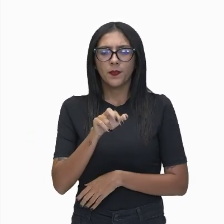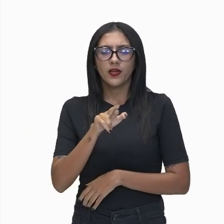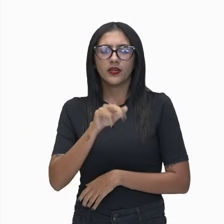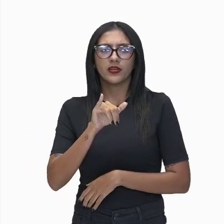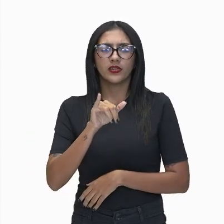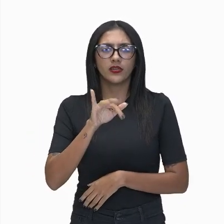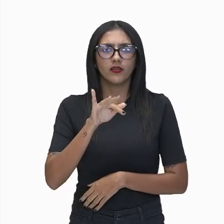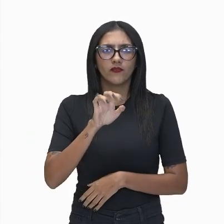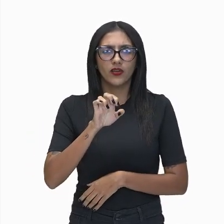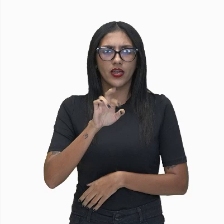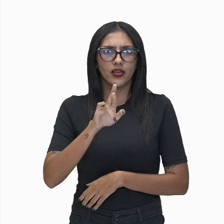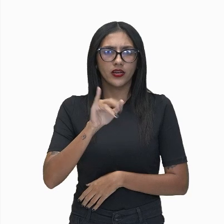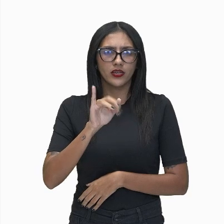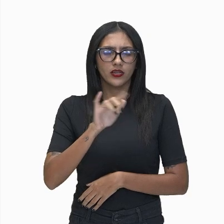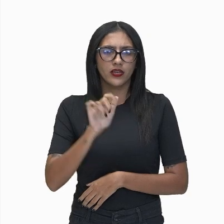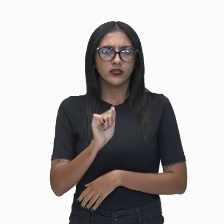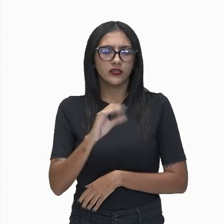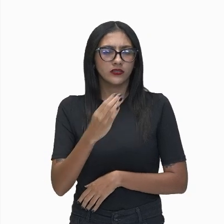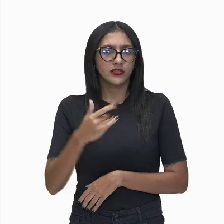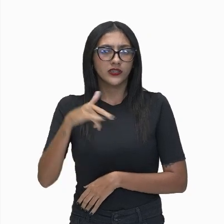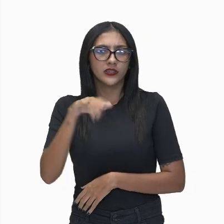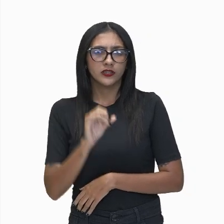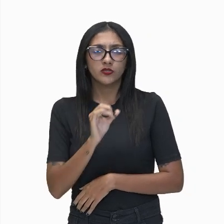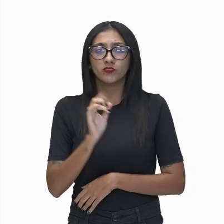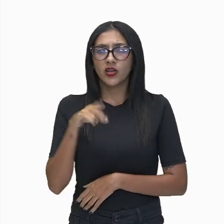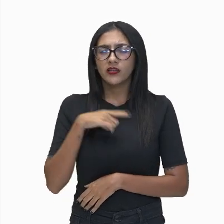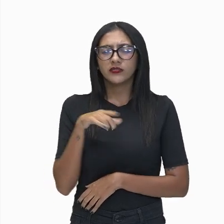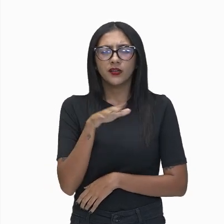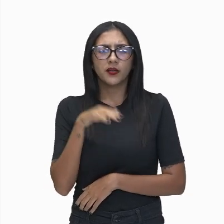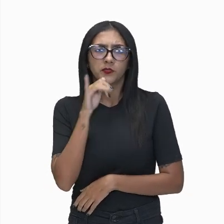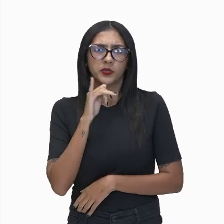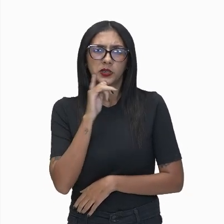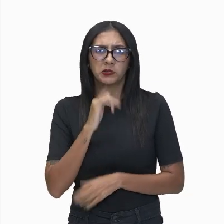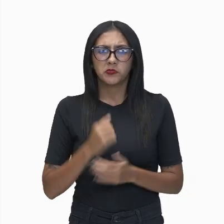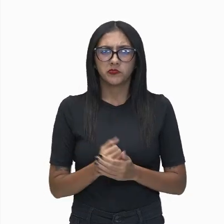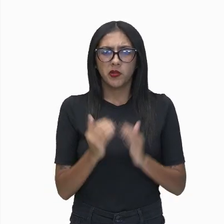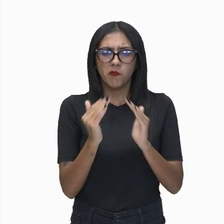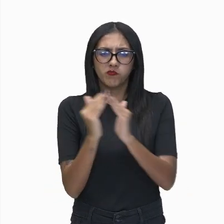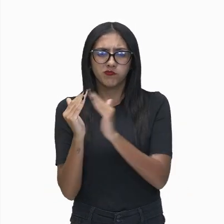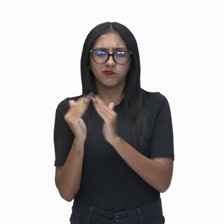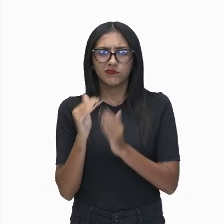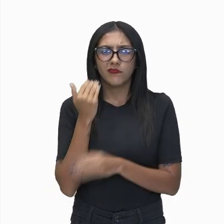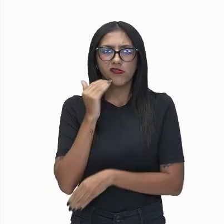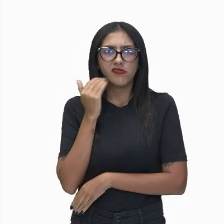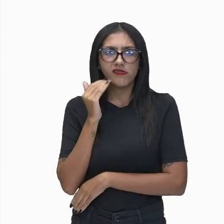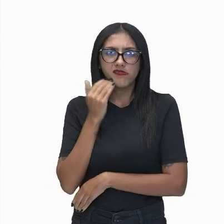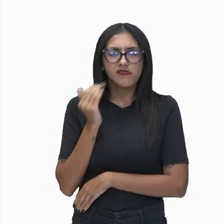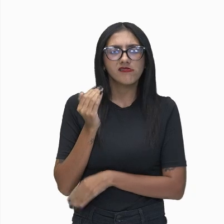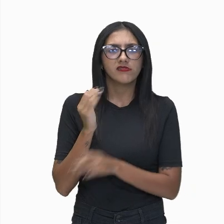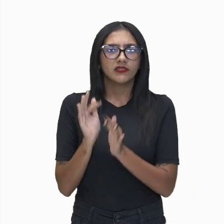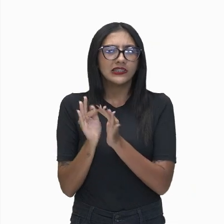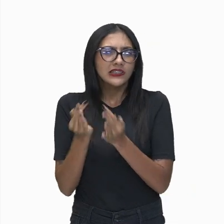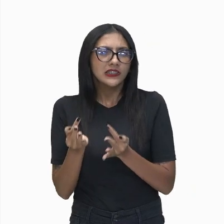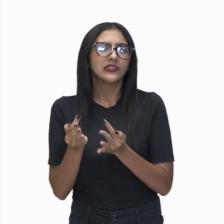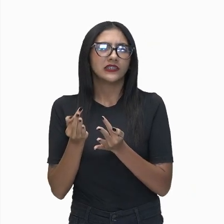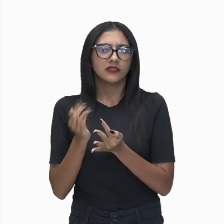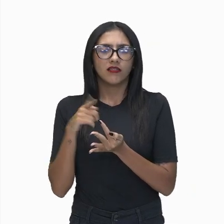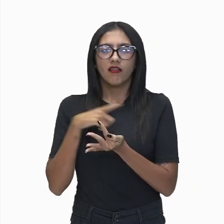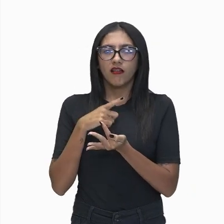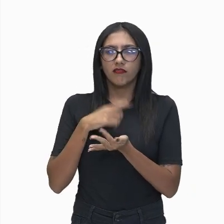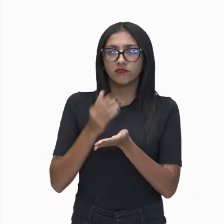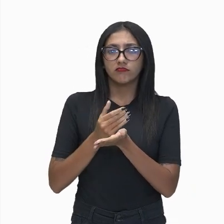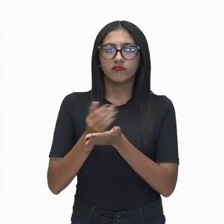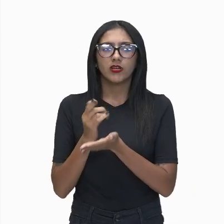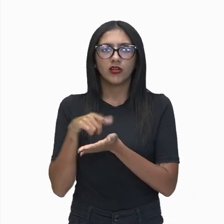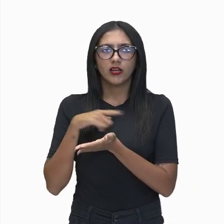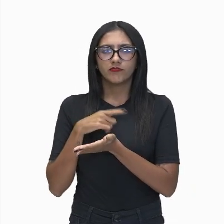periferização, né, que são as áreas periféricas e suburbanas, que elas começaram a se expandir